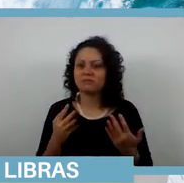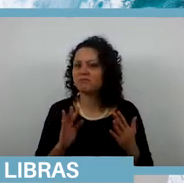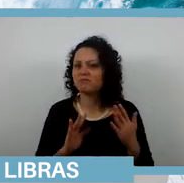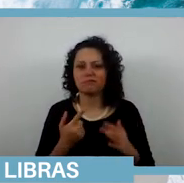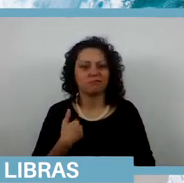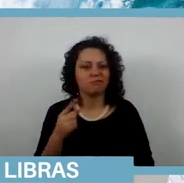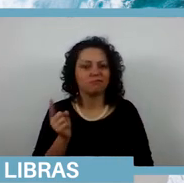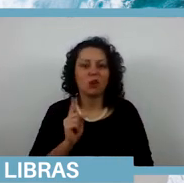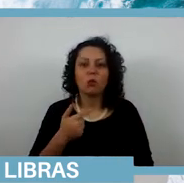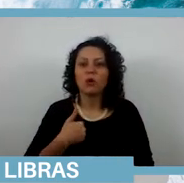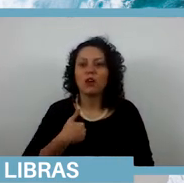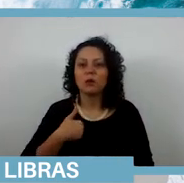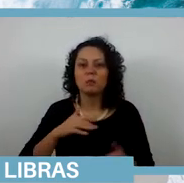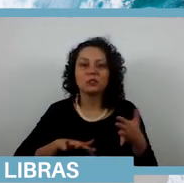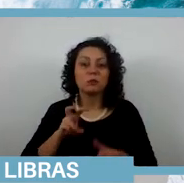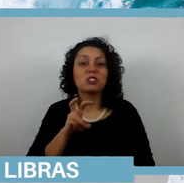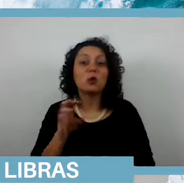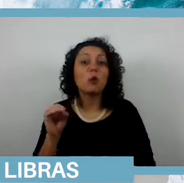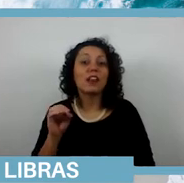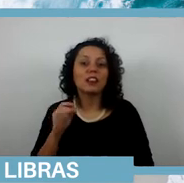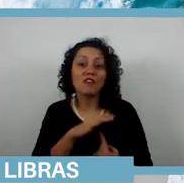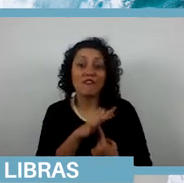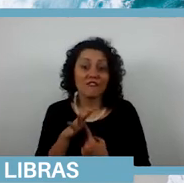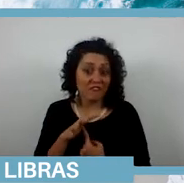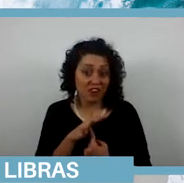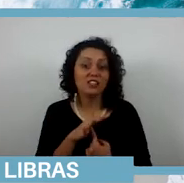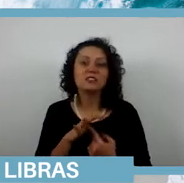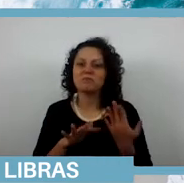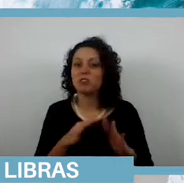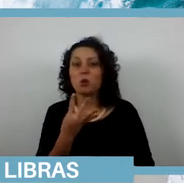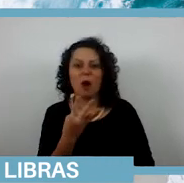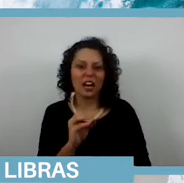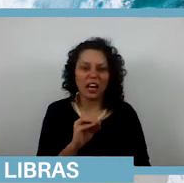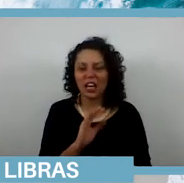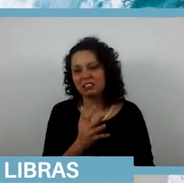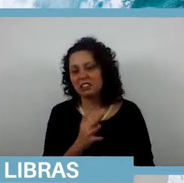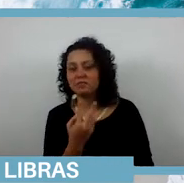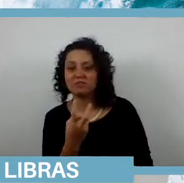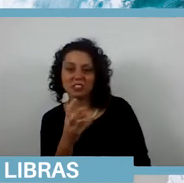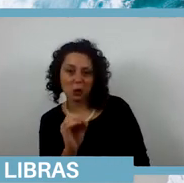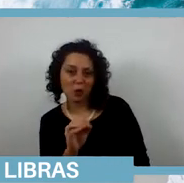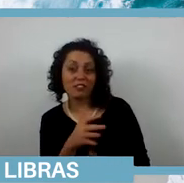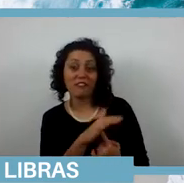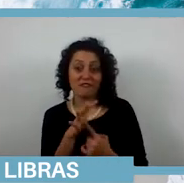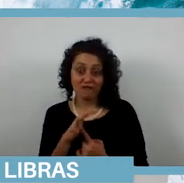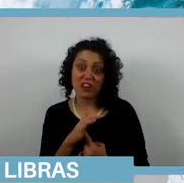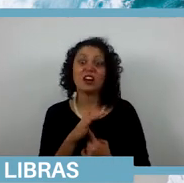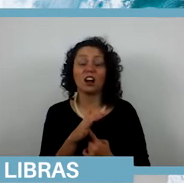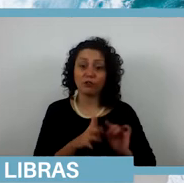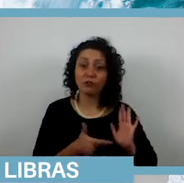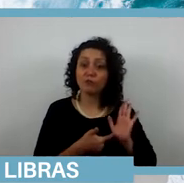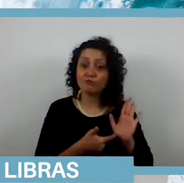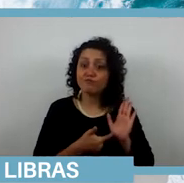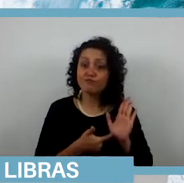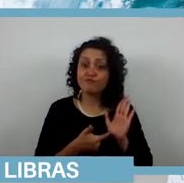mais ou menos uns 50 feiras né entre 40 e 50 feiras então eu expus muitas vezes fui